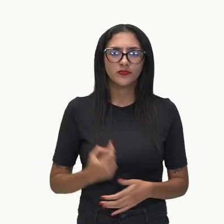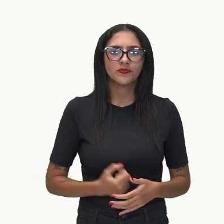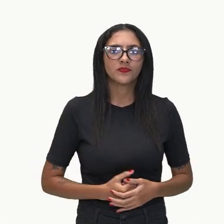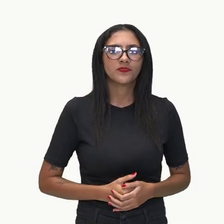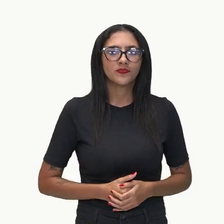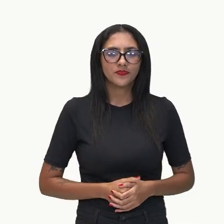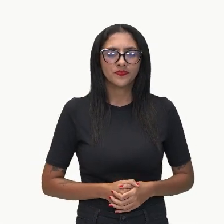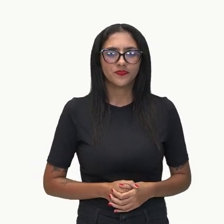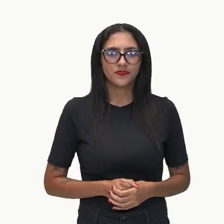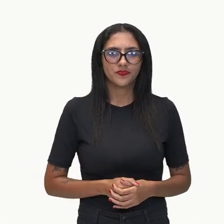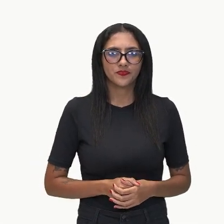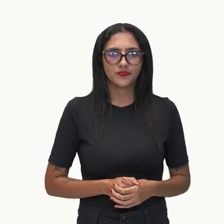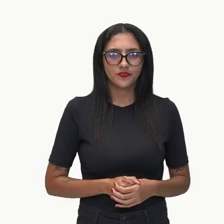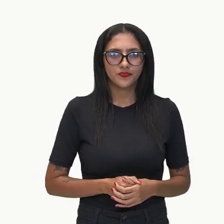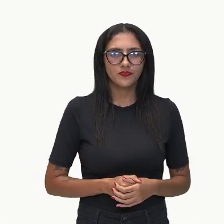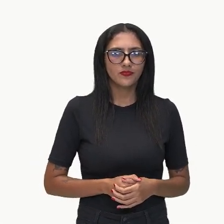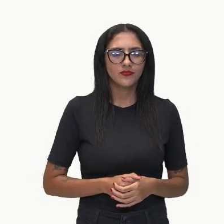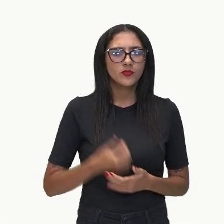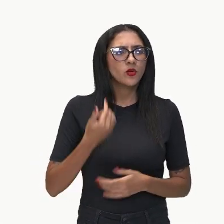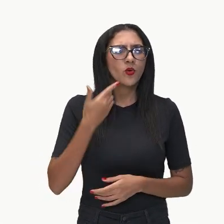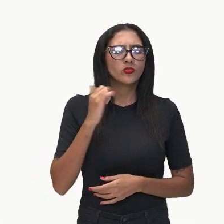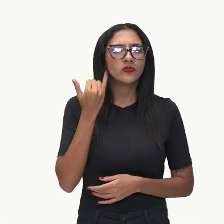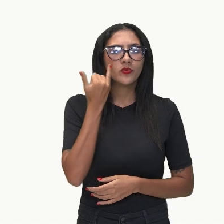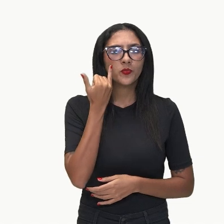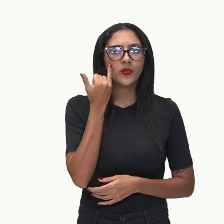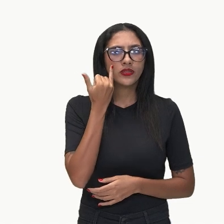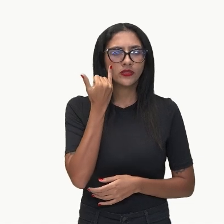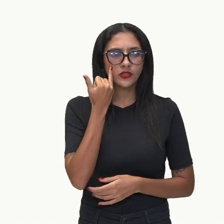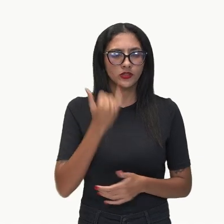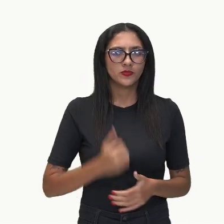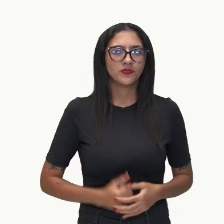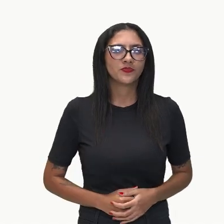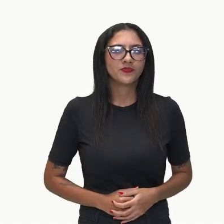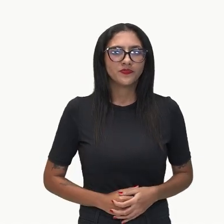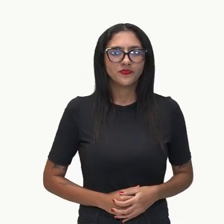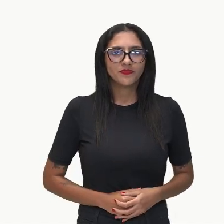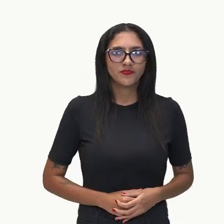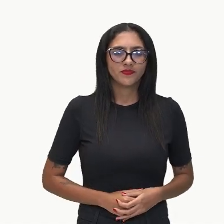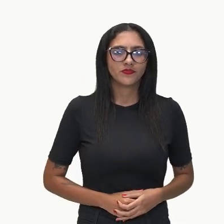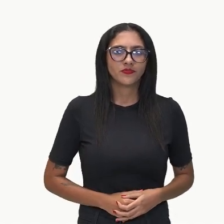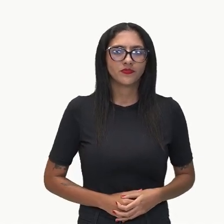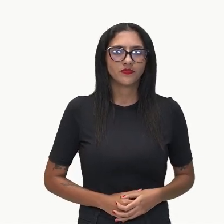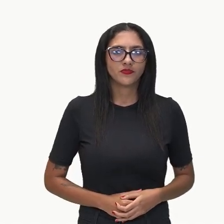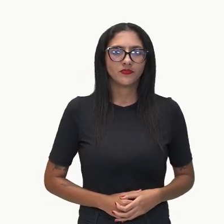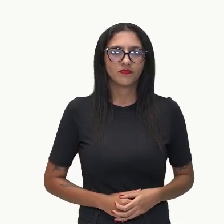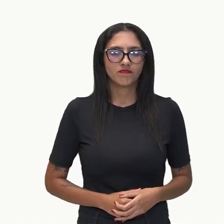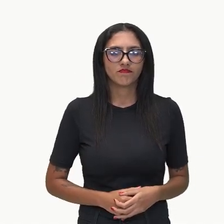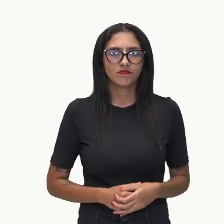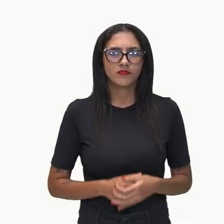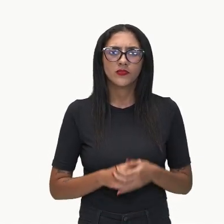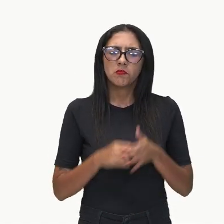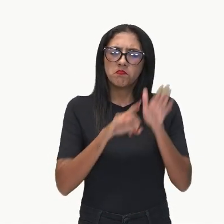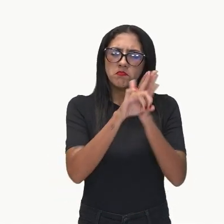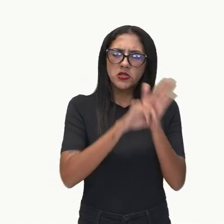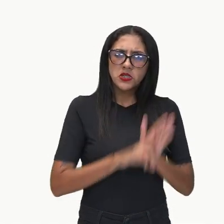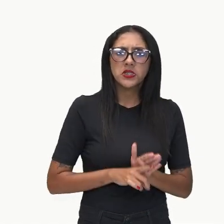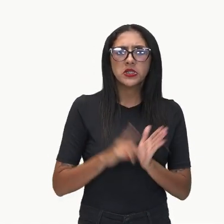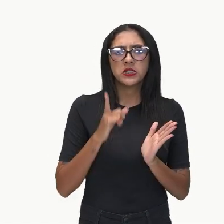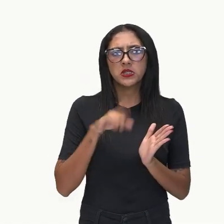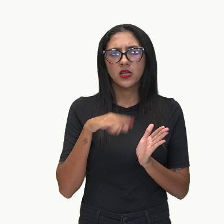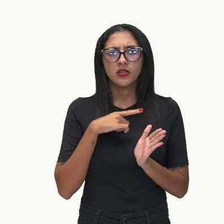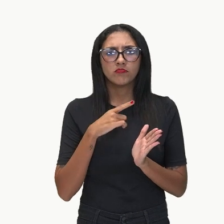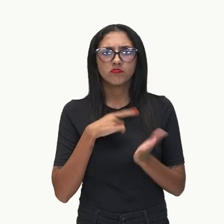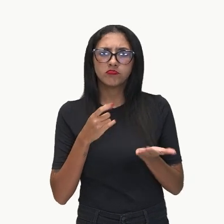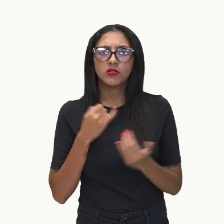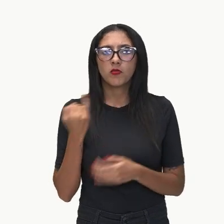pronúncia ideal. O que mais que a gente tem aqui sobre essa participação? Os estudiosos dizem que foi uma participação,